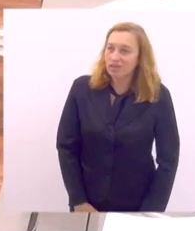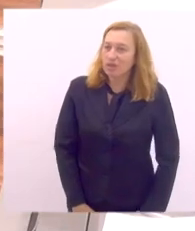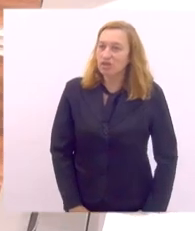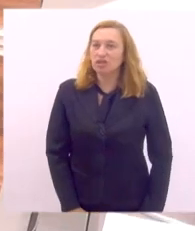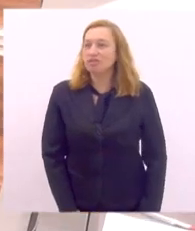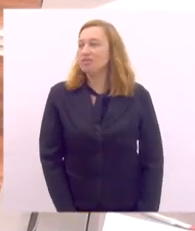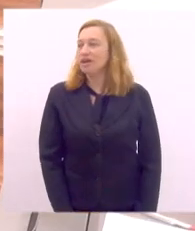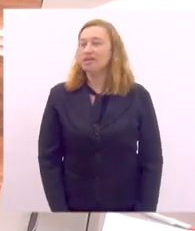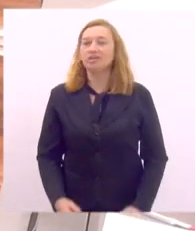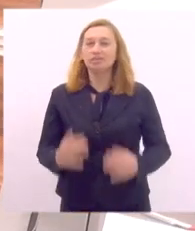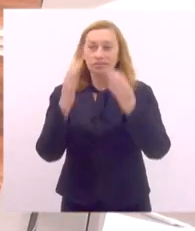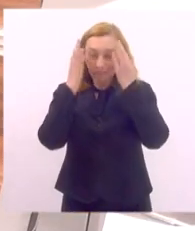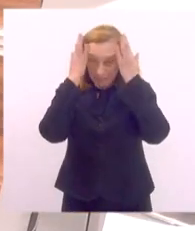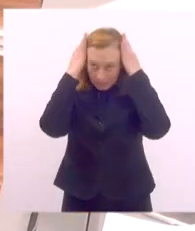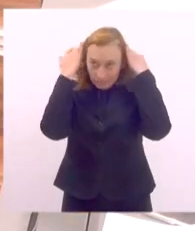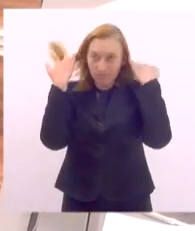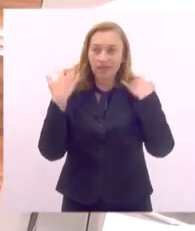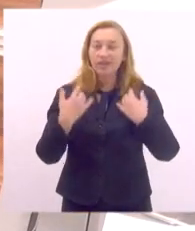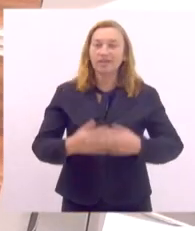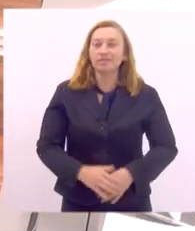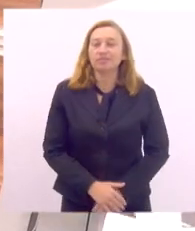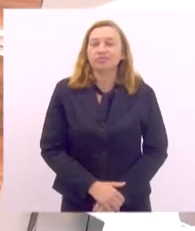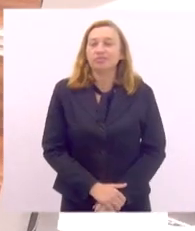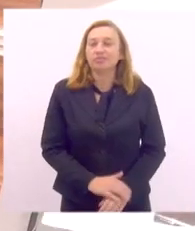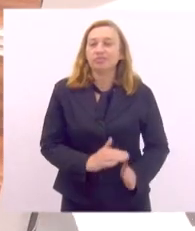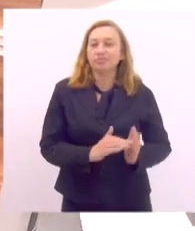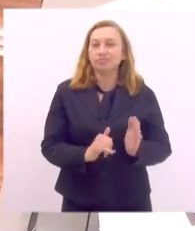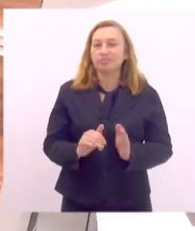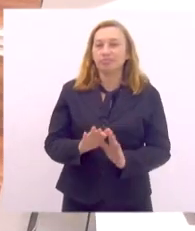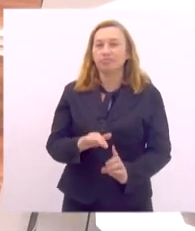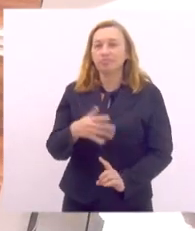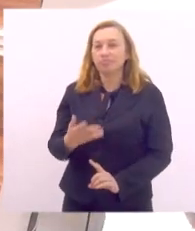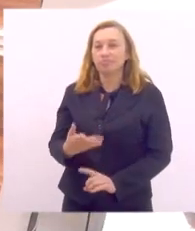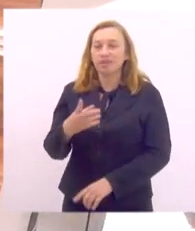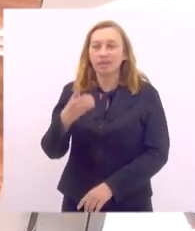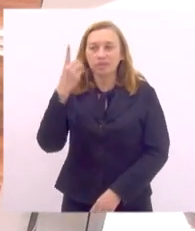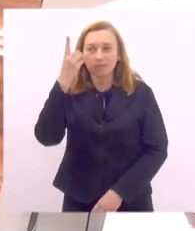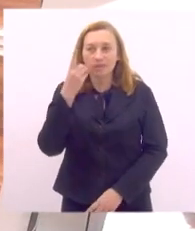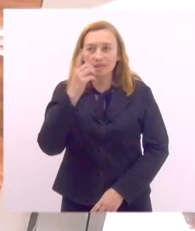Vamos pela derrubada. Pela derrubada. Em homenagem à deputada Zeidan.